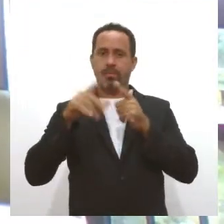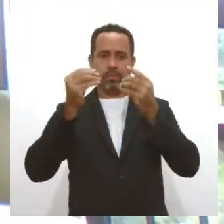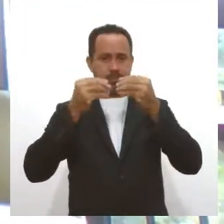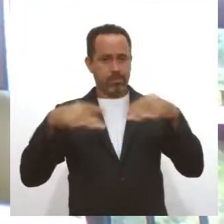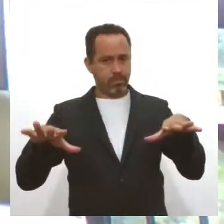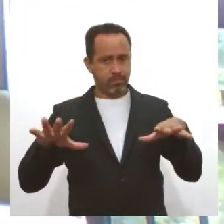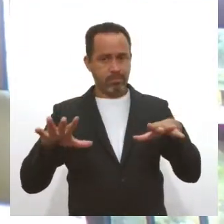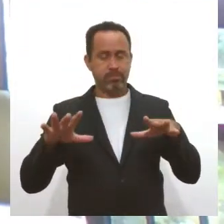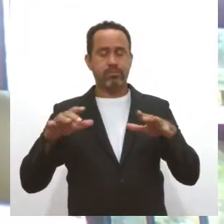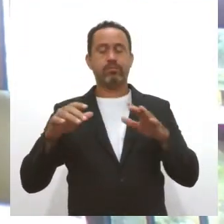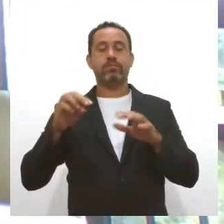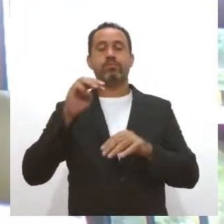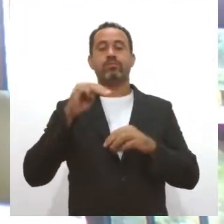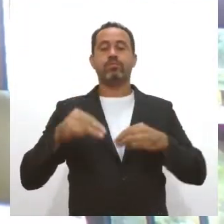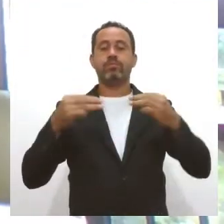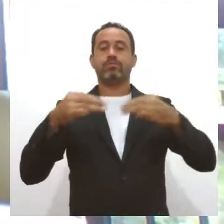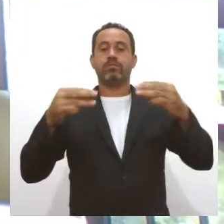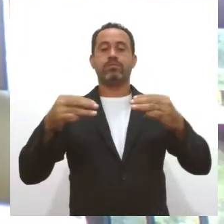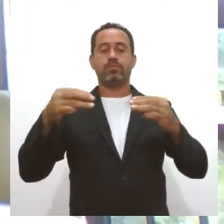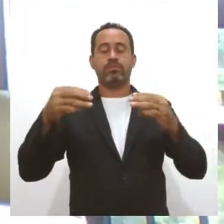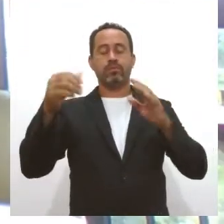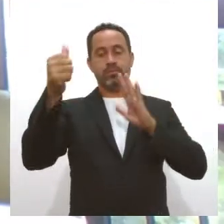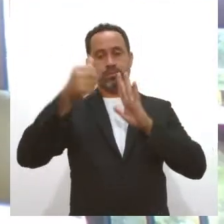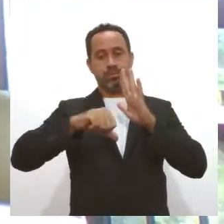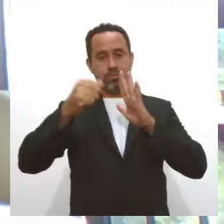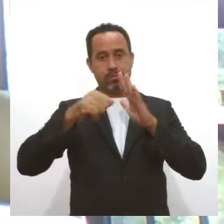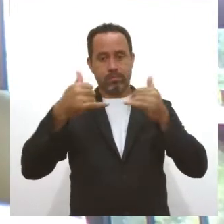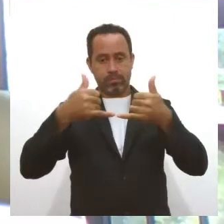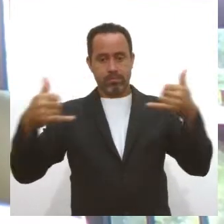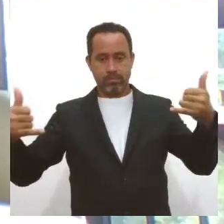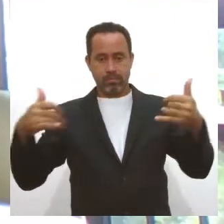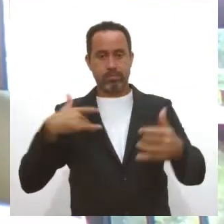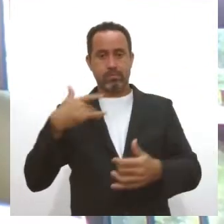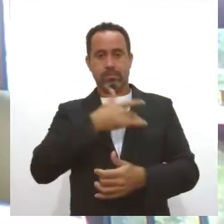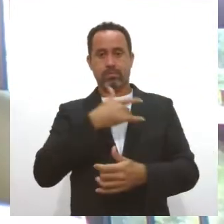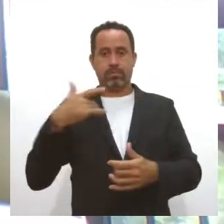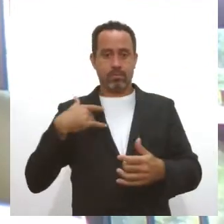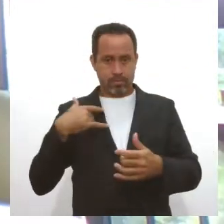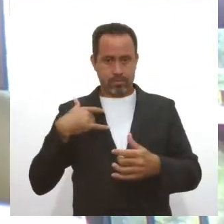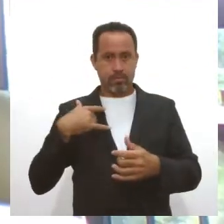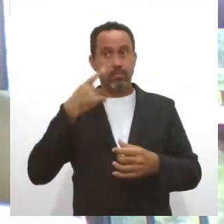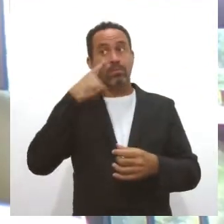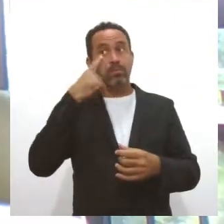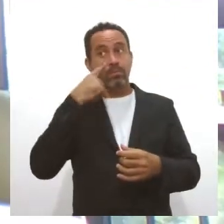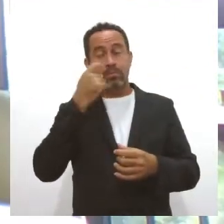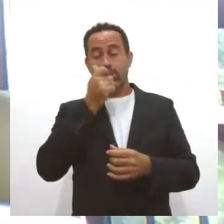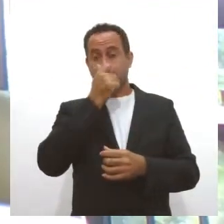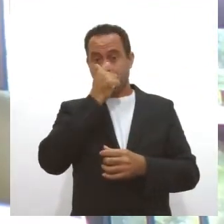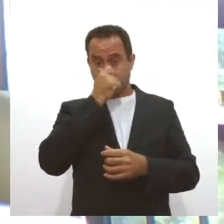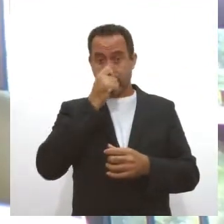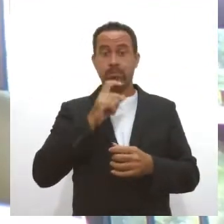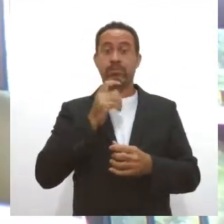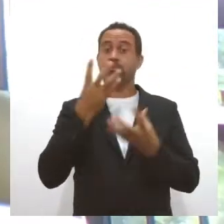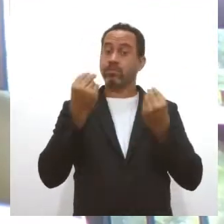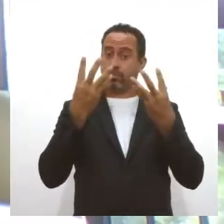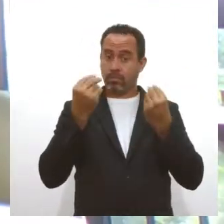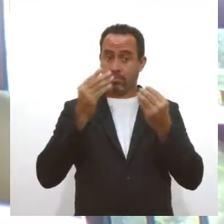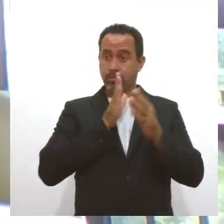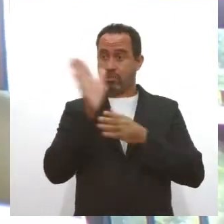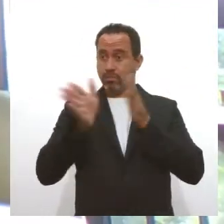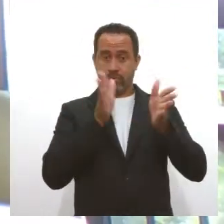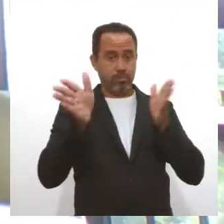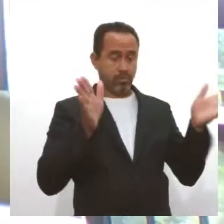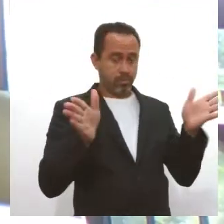monitorando toda a rede privada de assistência à saúde no que pertine à taxa de ocupação hospitalar. O que é a taxa de